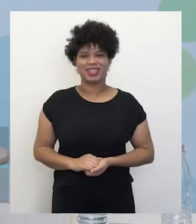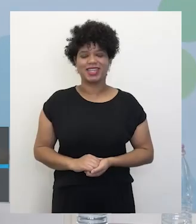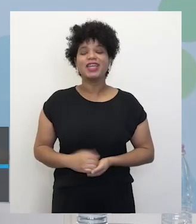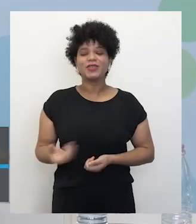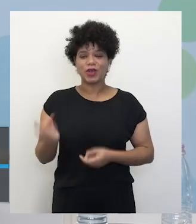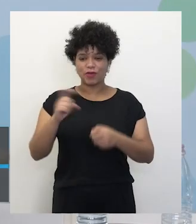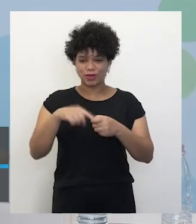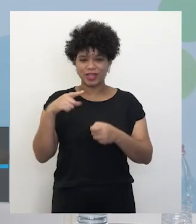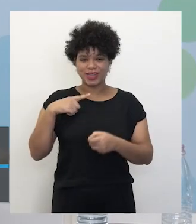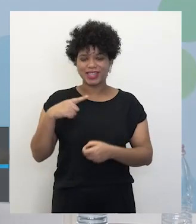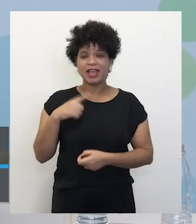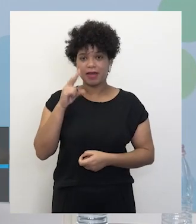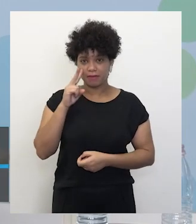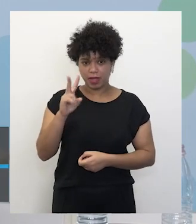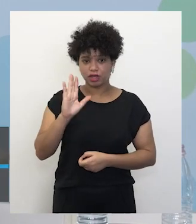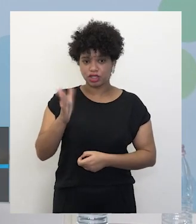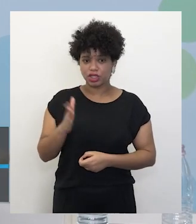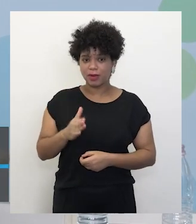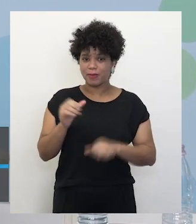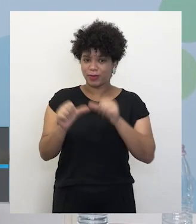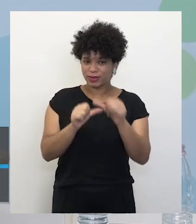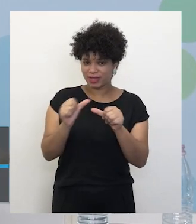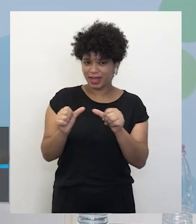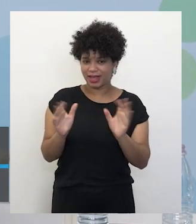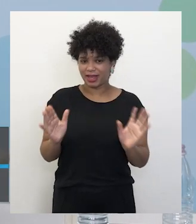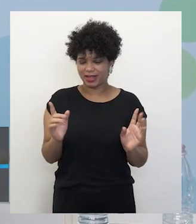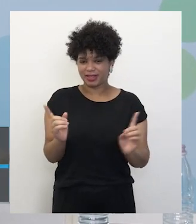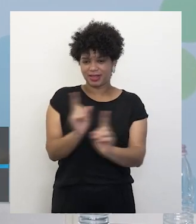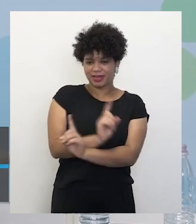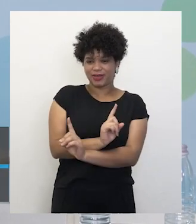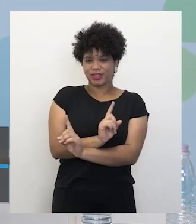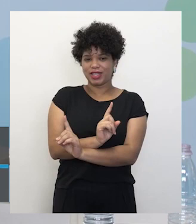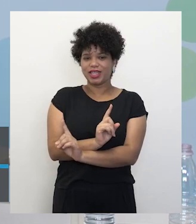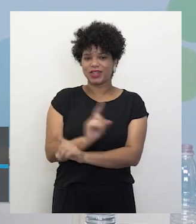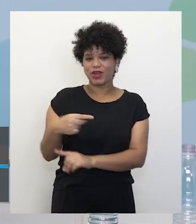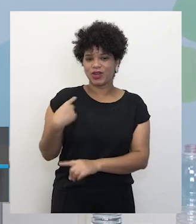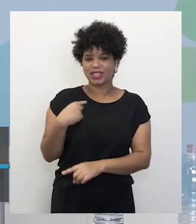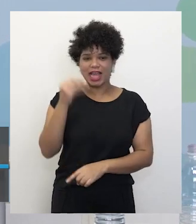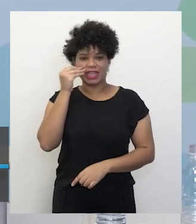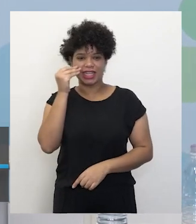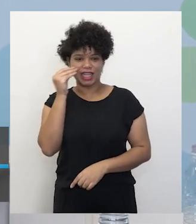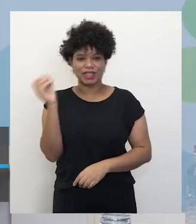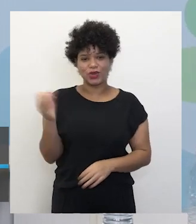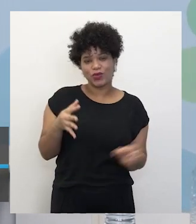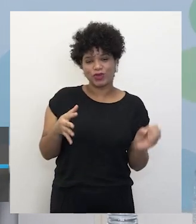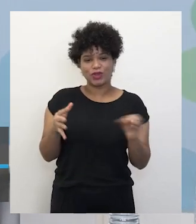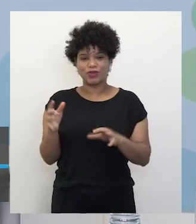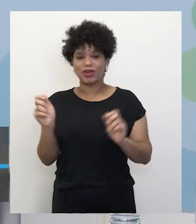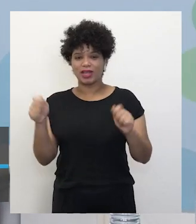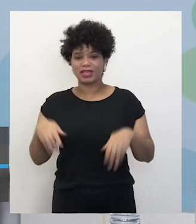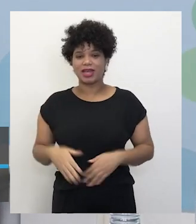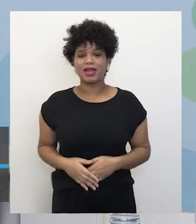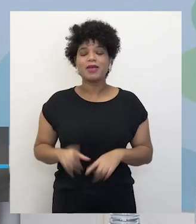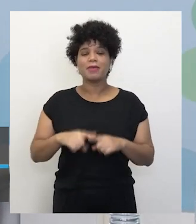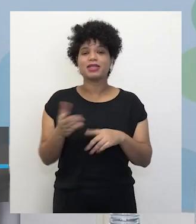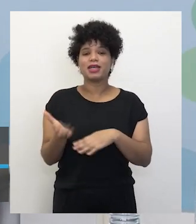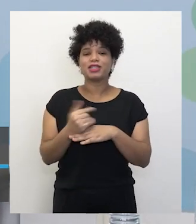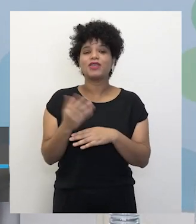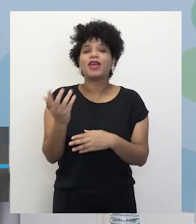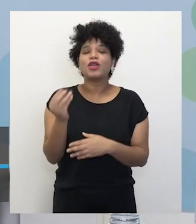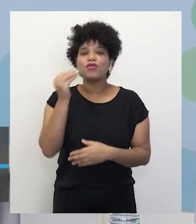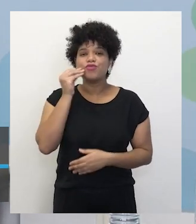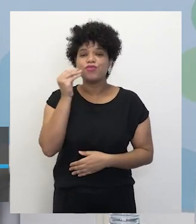Voltamos aqui, Vitor. A gente fez aqui uma mudança, estamos só inovando aqui, testando, né, Vitor? Sim. Mas antes eu quero mandar um beijo aqui, ó,